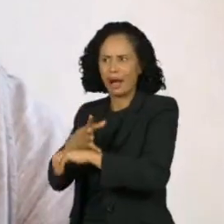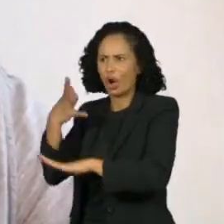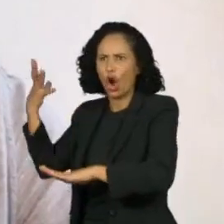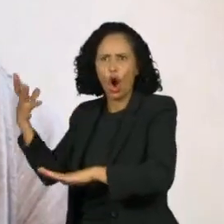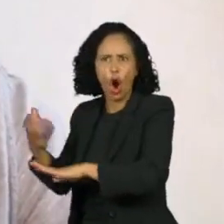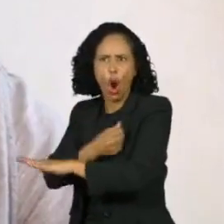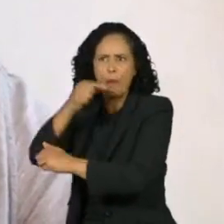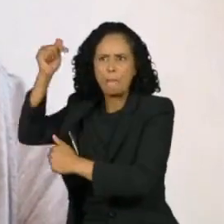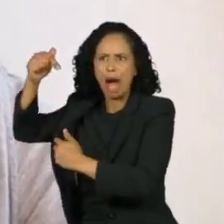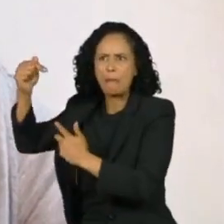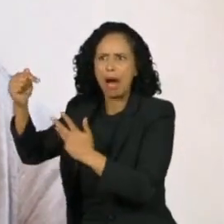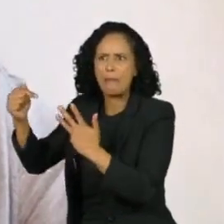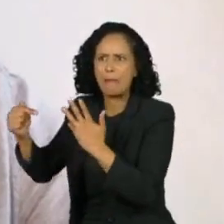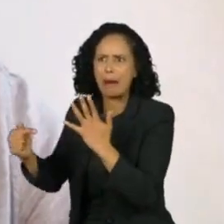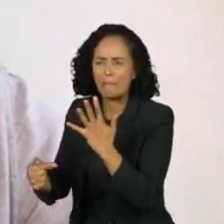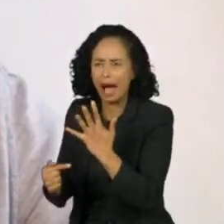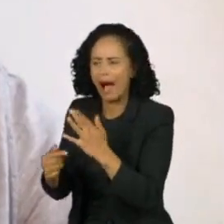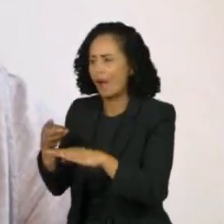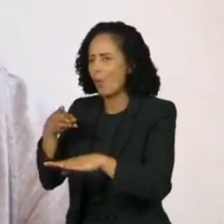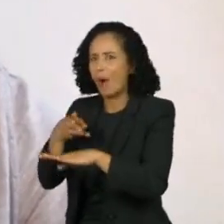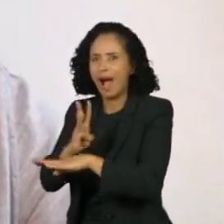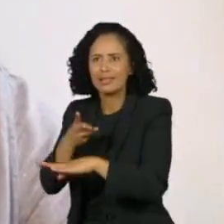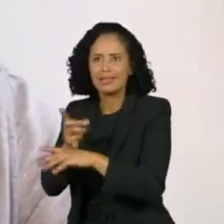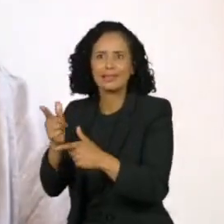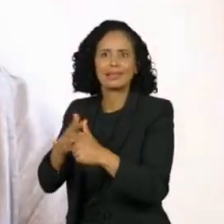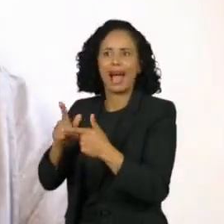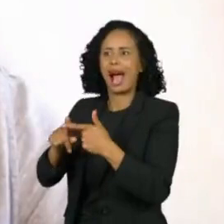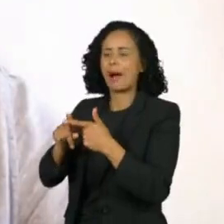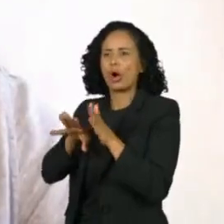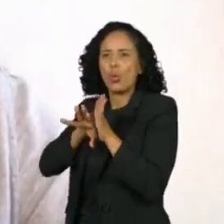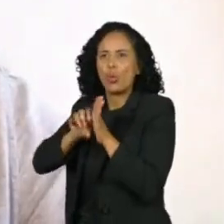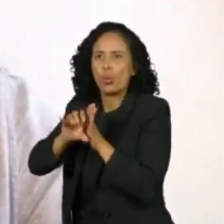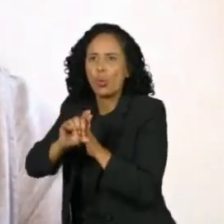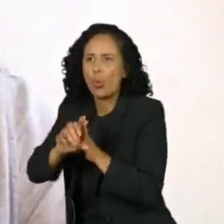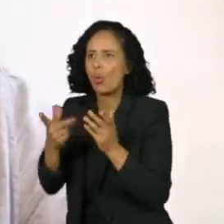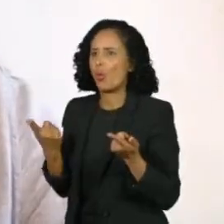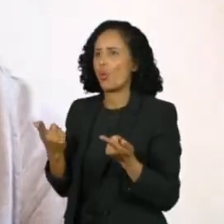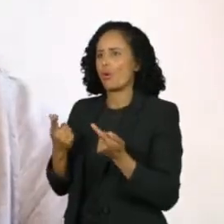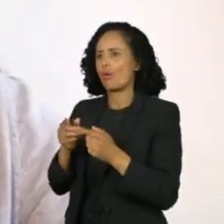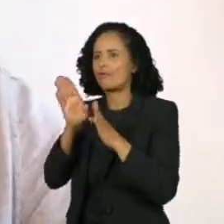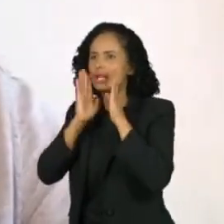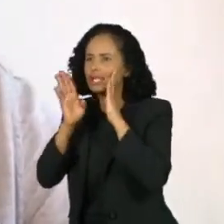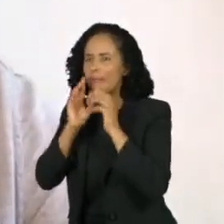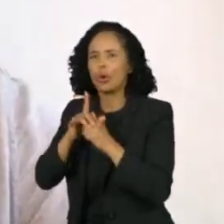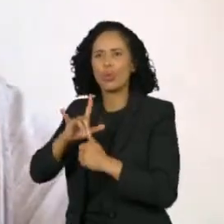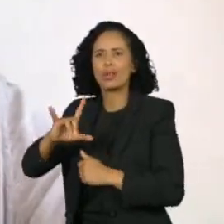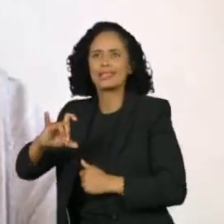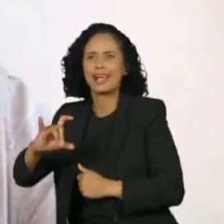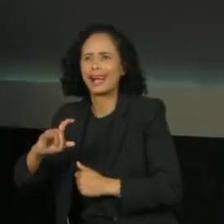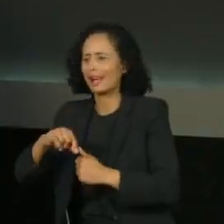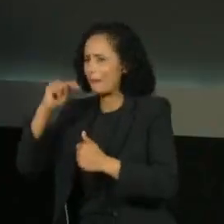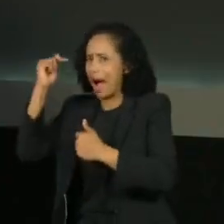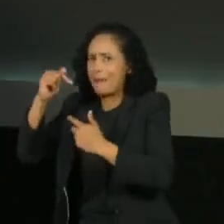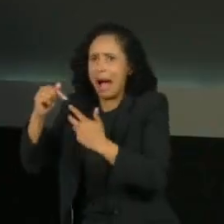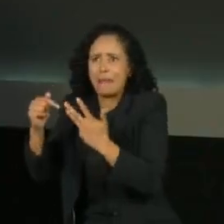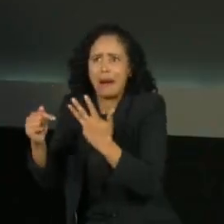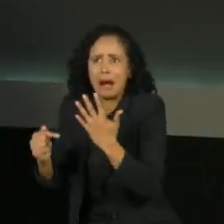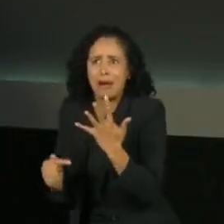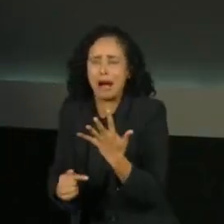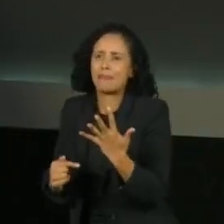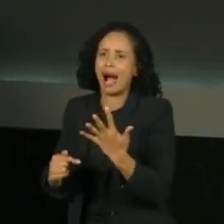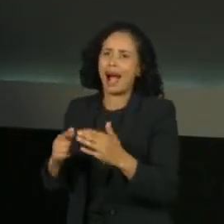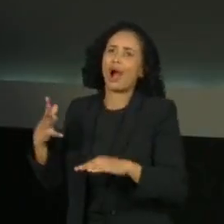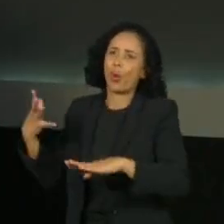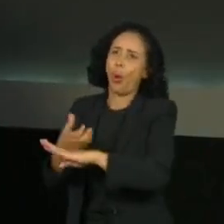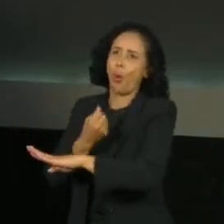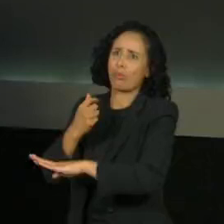fator de autenticação no WhatsApp, no Google, no Facebook, no Instagram e quaisquer outras redes sociais. Qual é a resposta